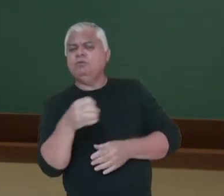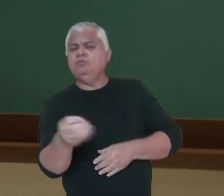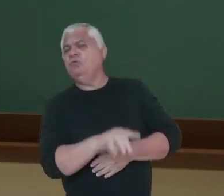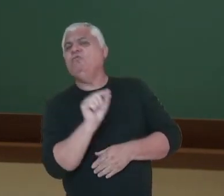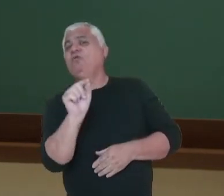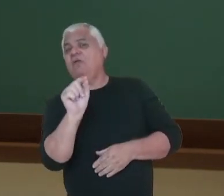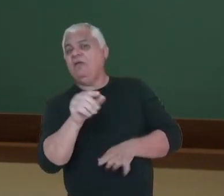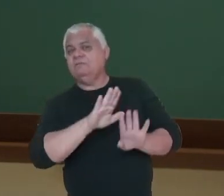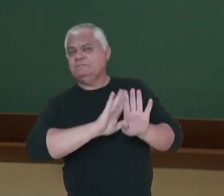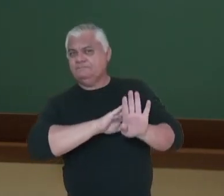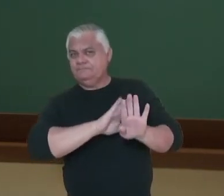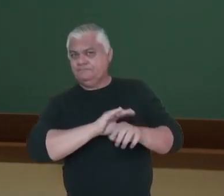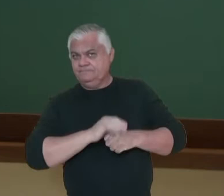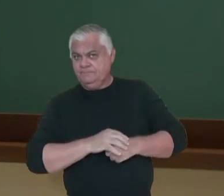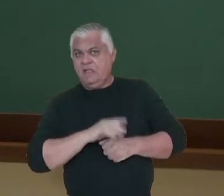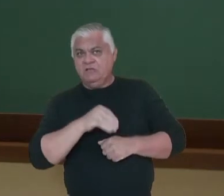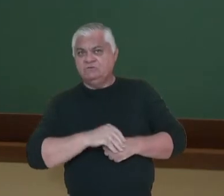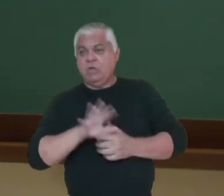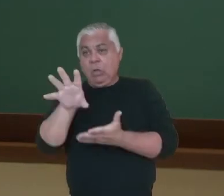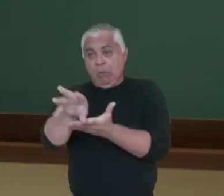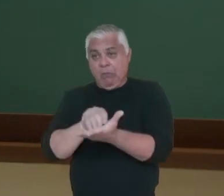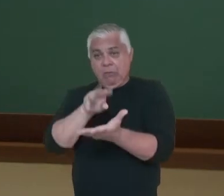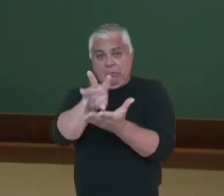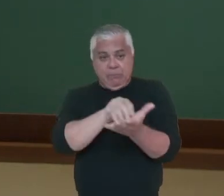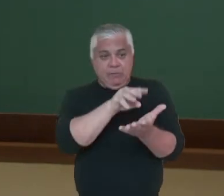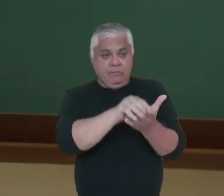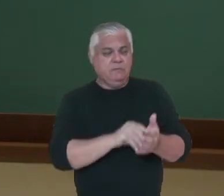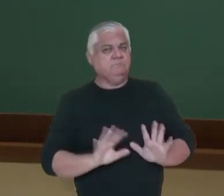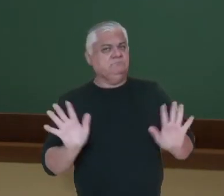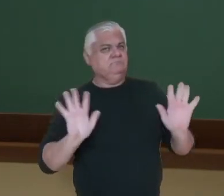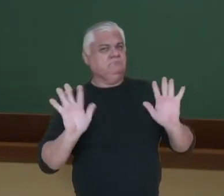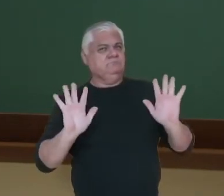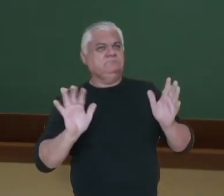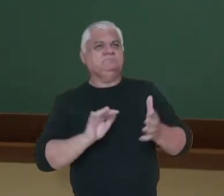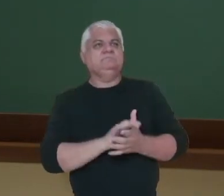não simplesmente reproduzir o movimento pelo movimento.